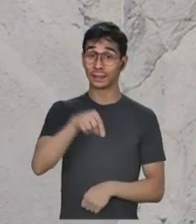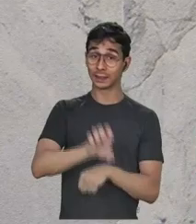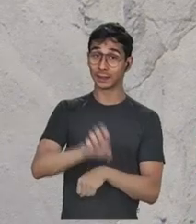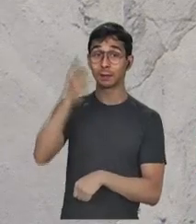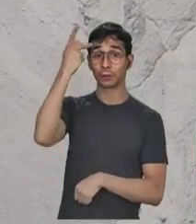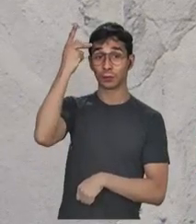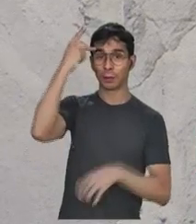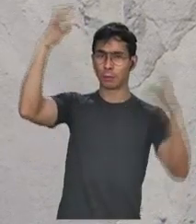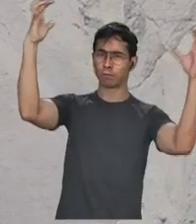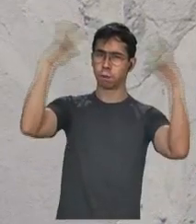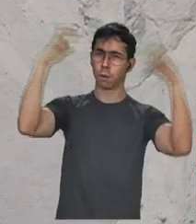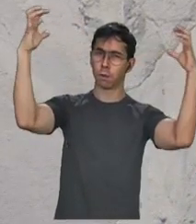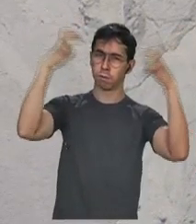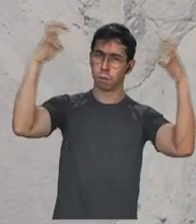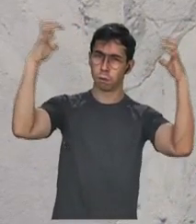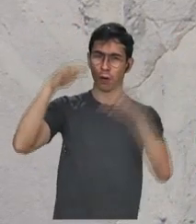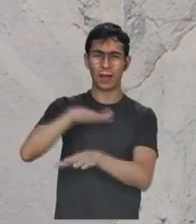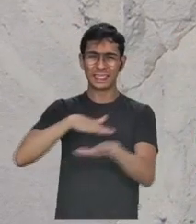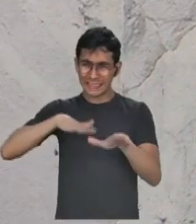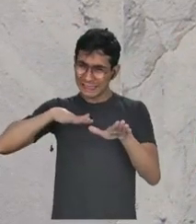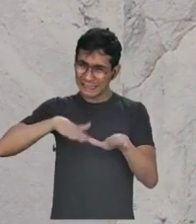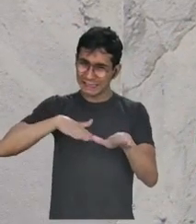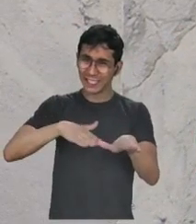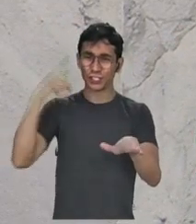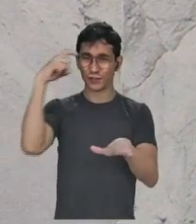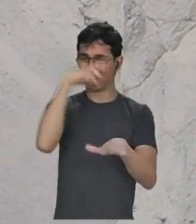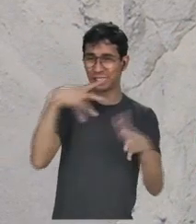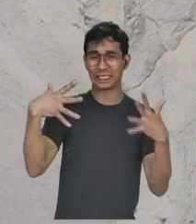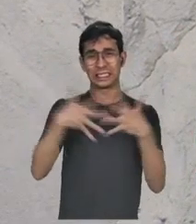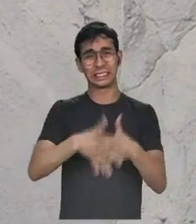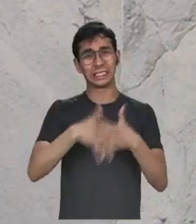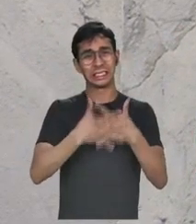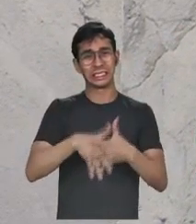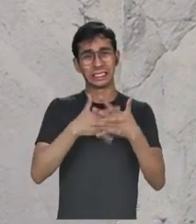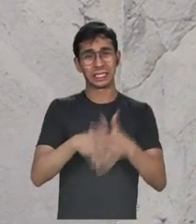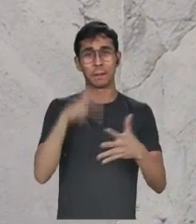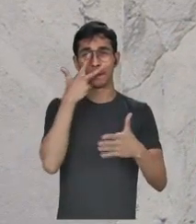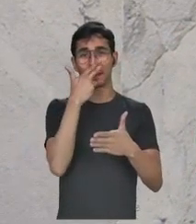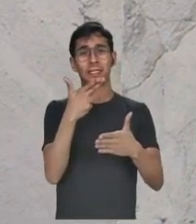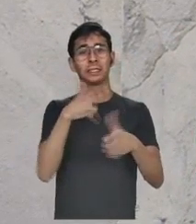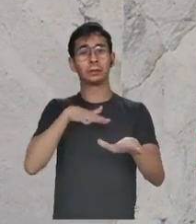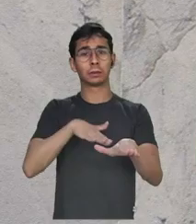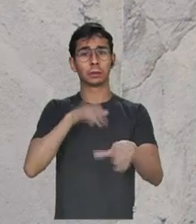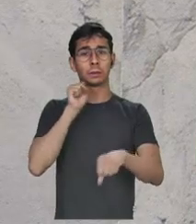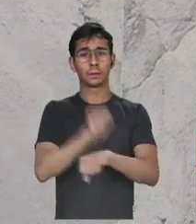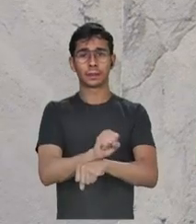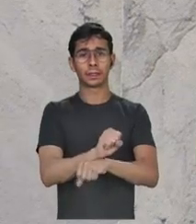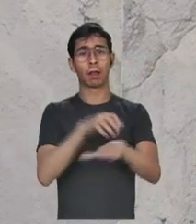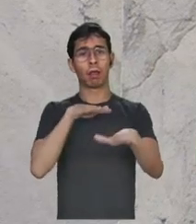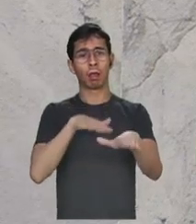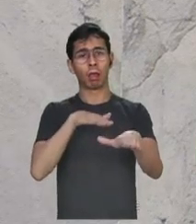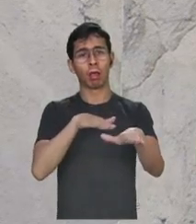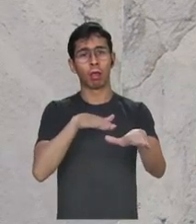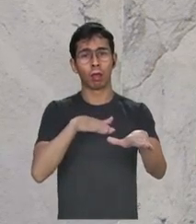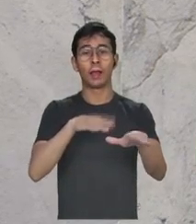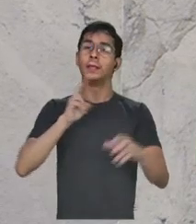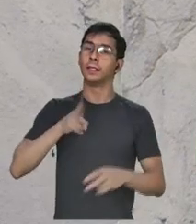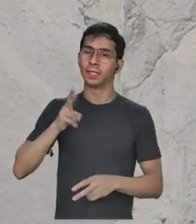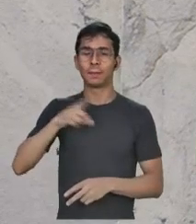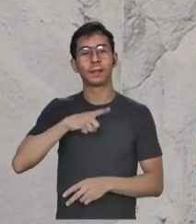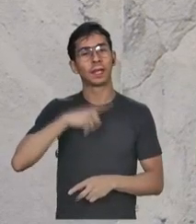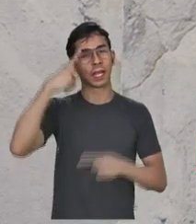trânsito terrível um trânsito difícil travado no anda e continua aquela idéia de fechar o